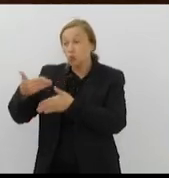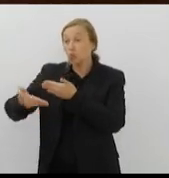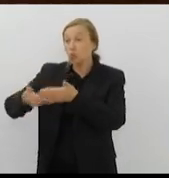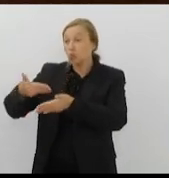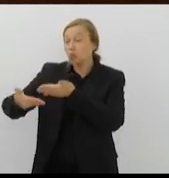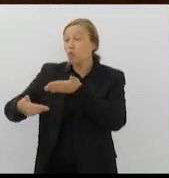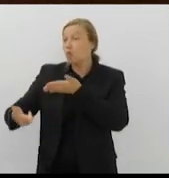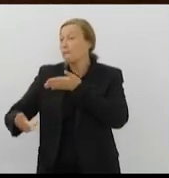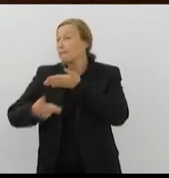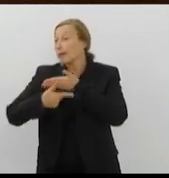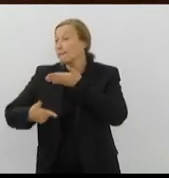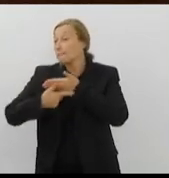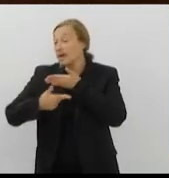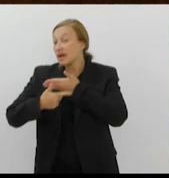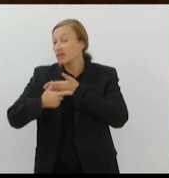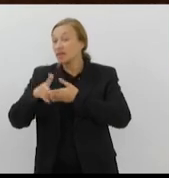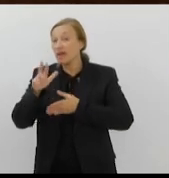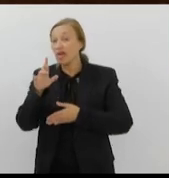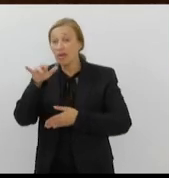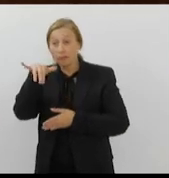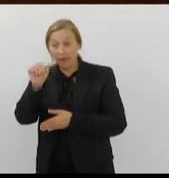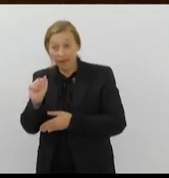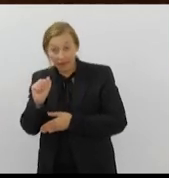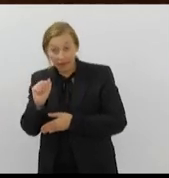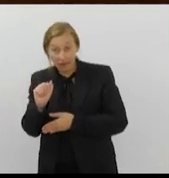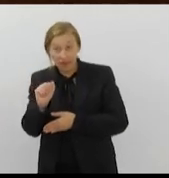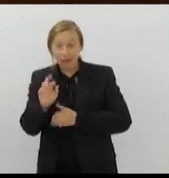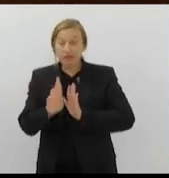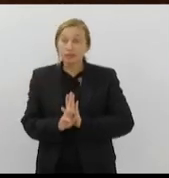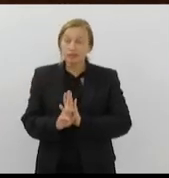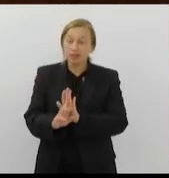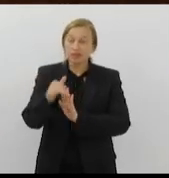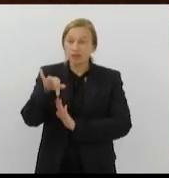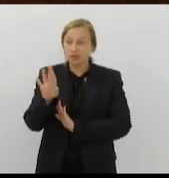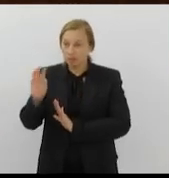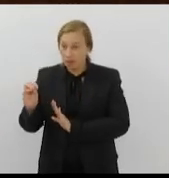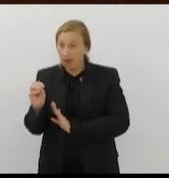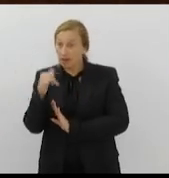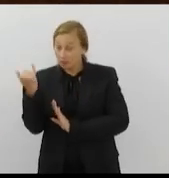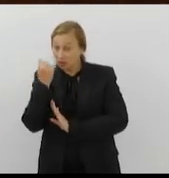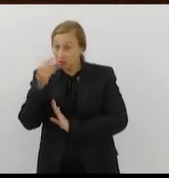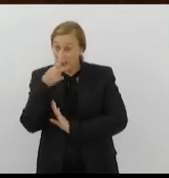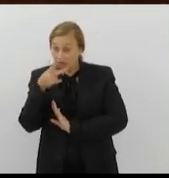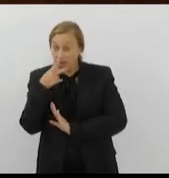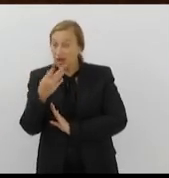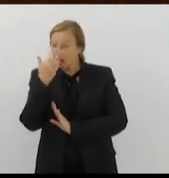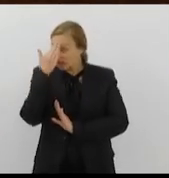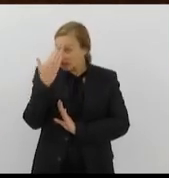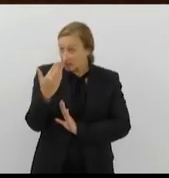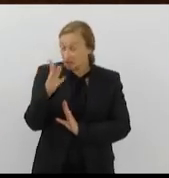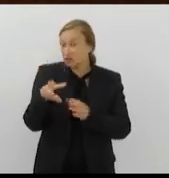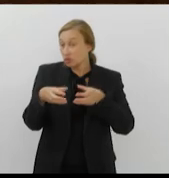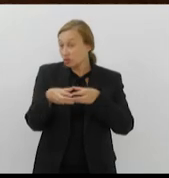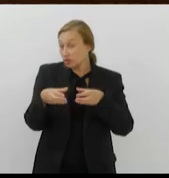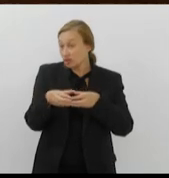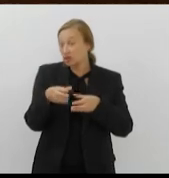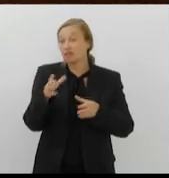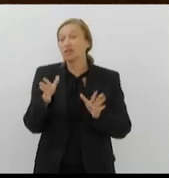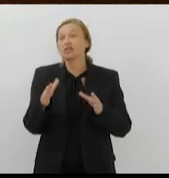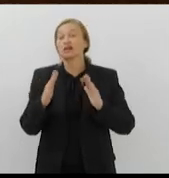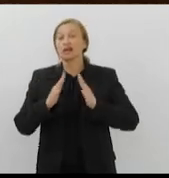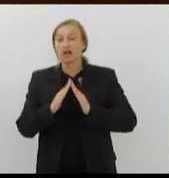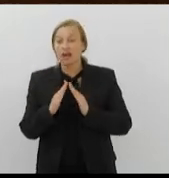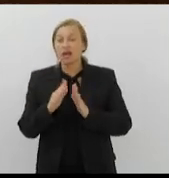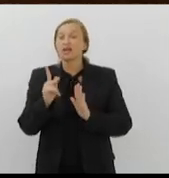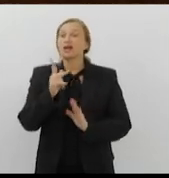o papel da Rebeca de Andrade, ou seja, apresentamos em maio, é importante destacar isso. Quero agradecer às comissões dessa casa, à